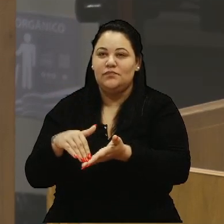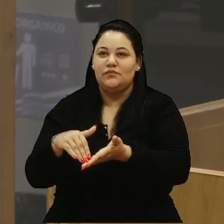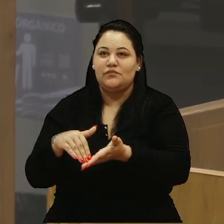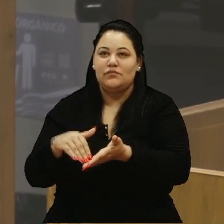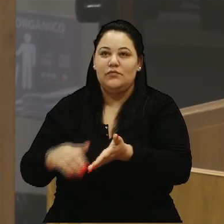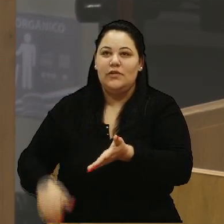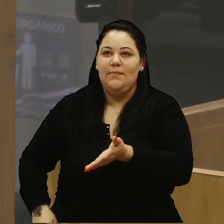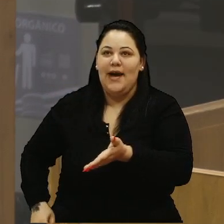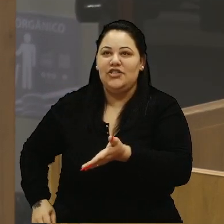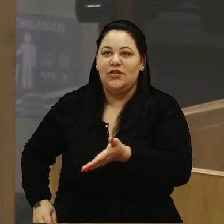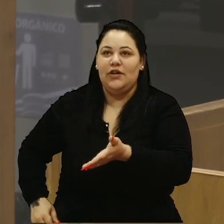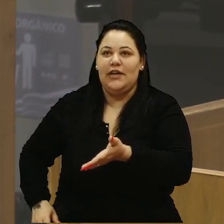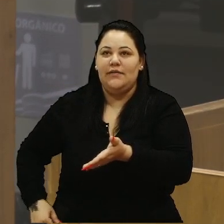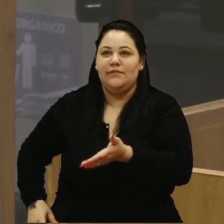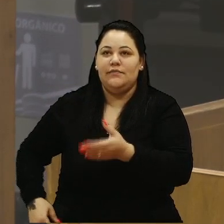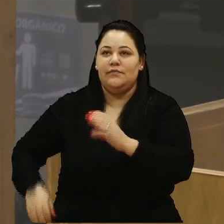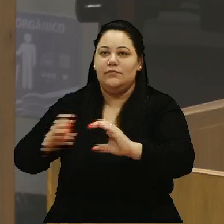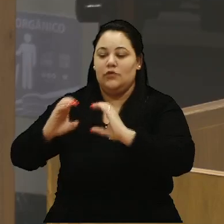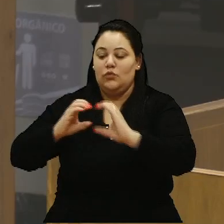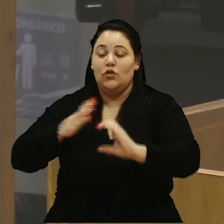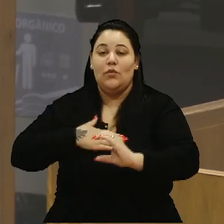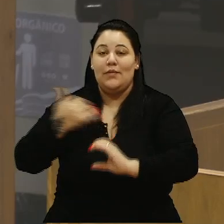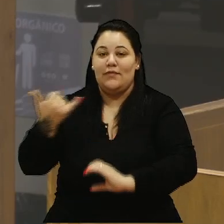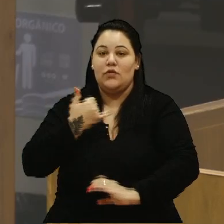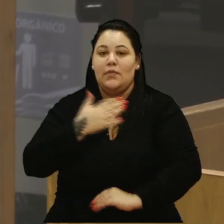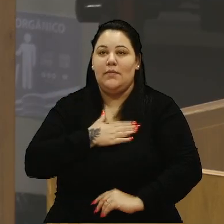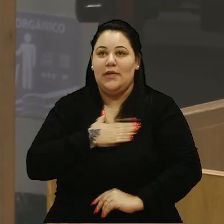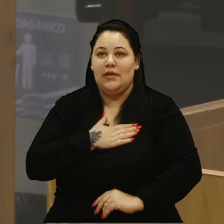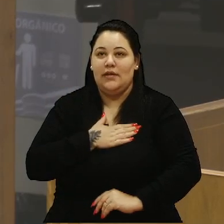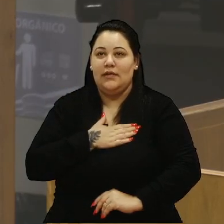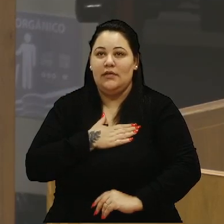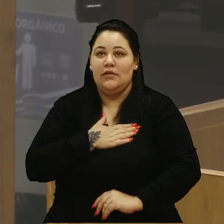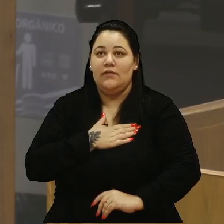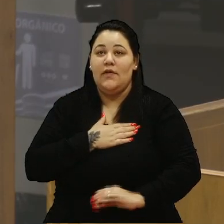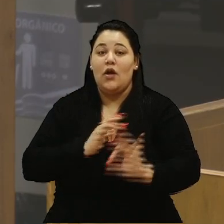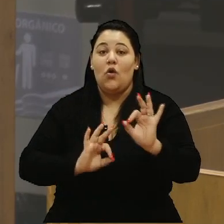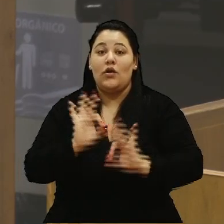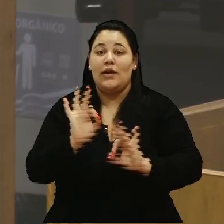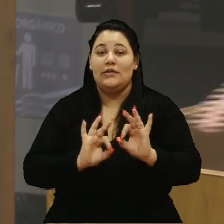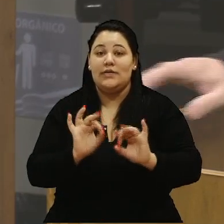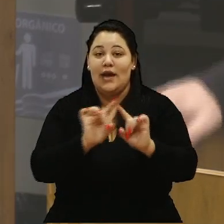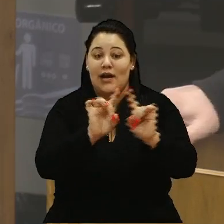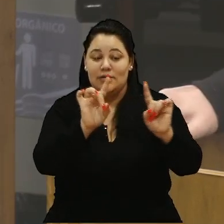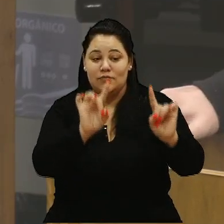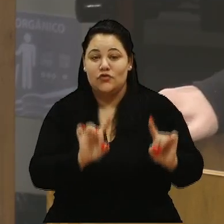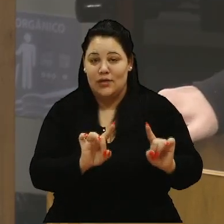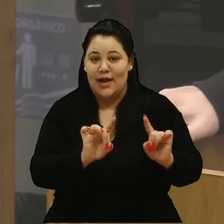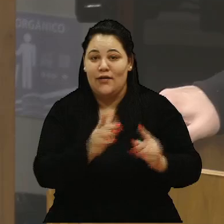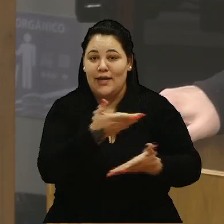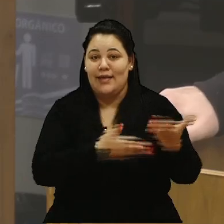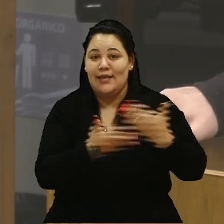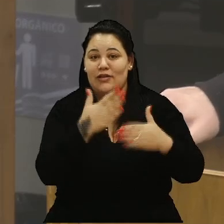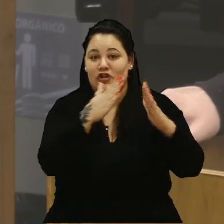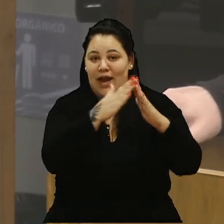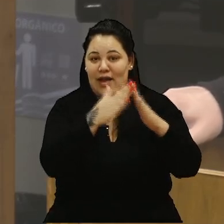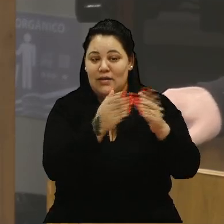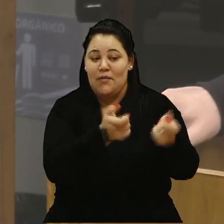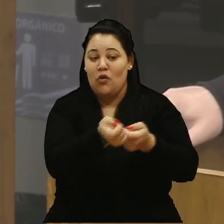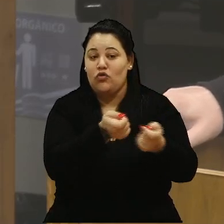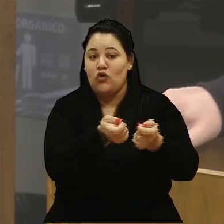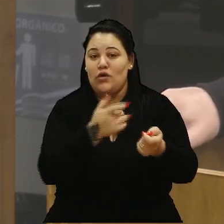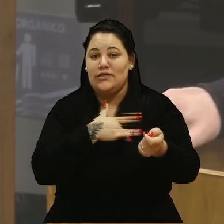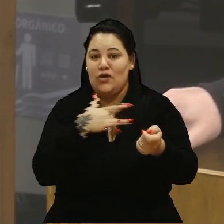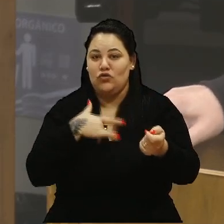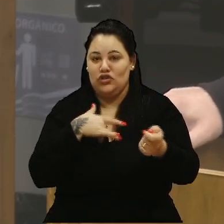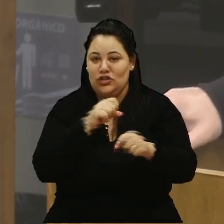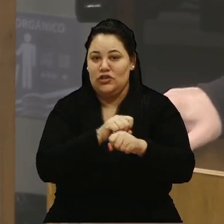comunicou que estará descentralizando o atendimento dos agentes comunitários de saúde e dos agentes de anemia. É algo positivo, porque nós debatemos